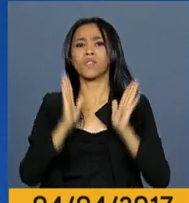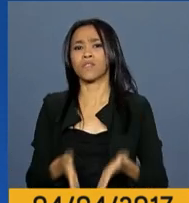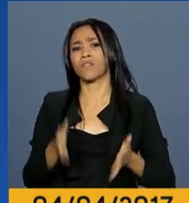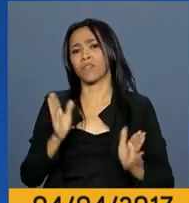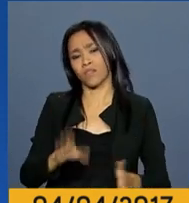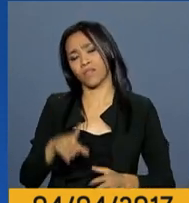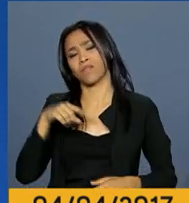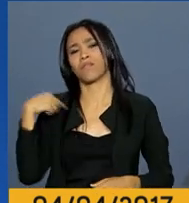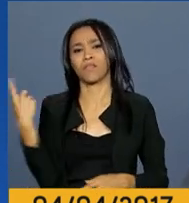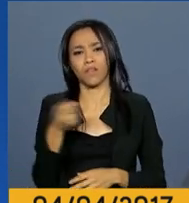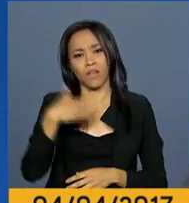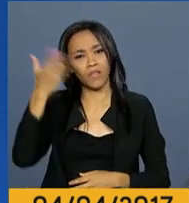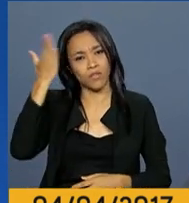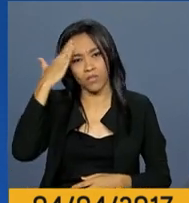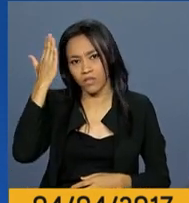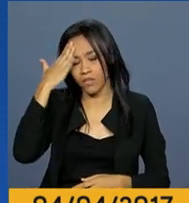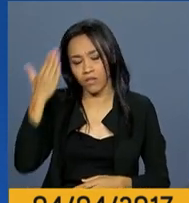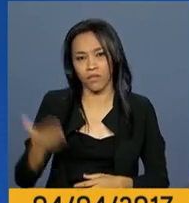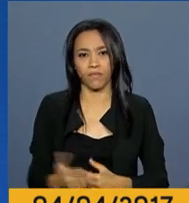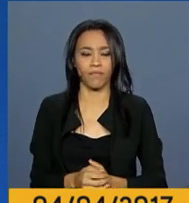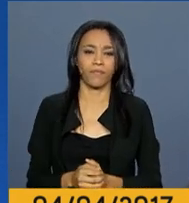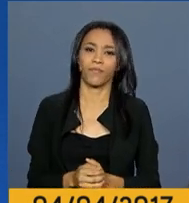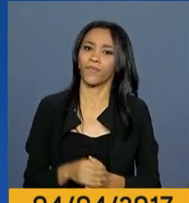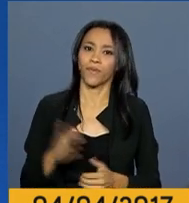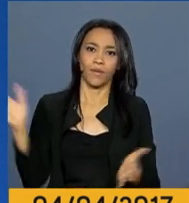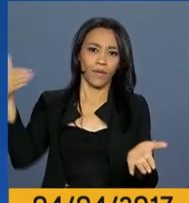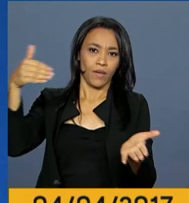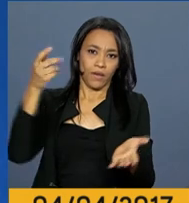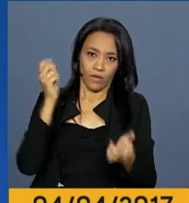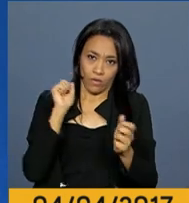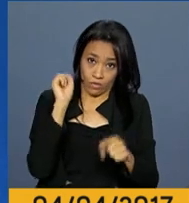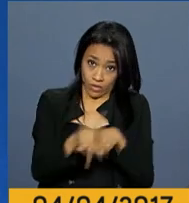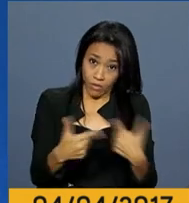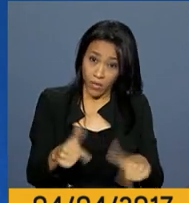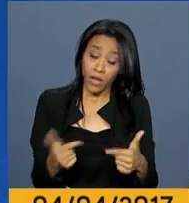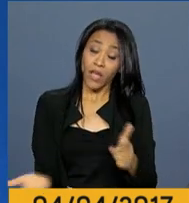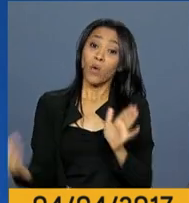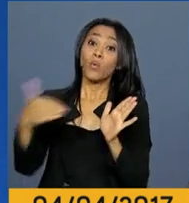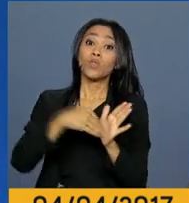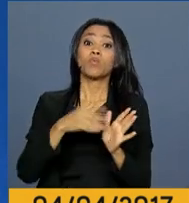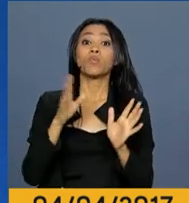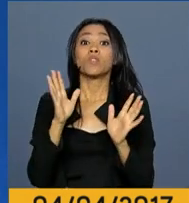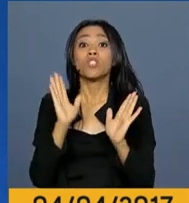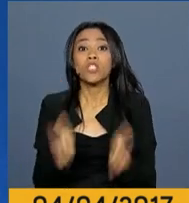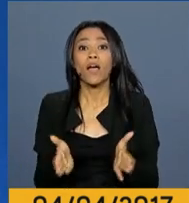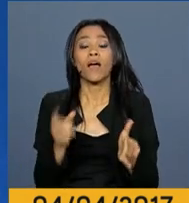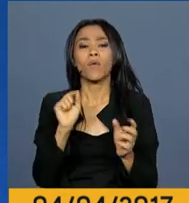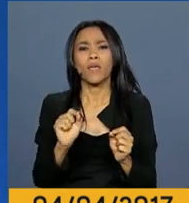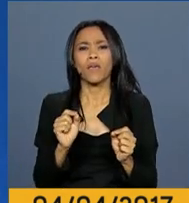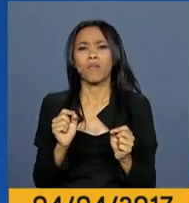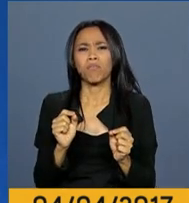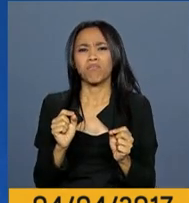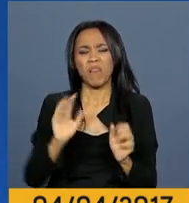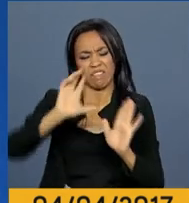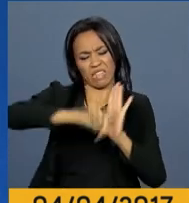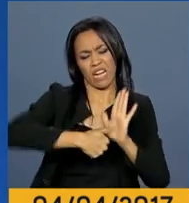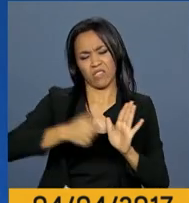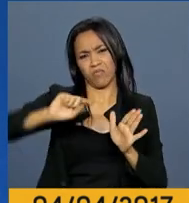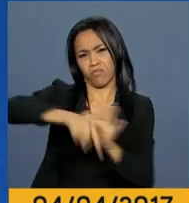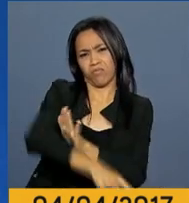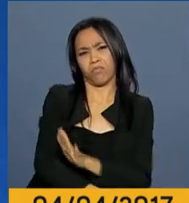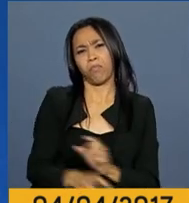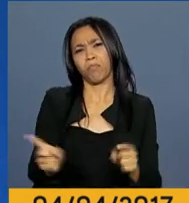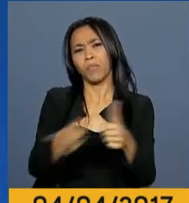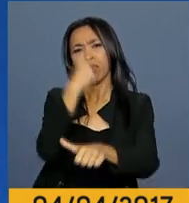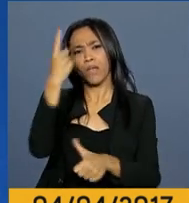senhores melhor que eu, que o emprego é o último indicador a reagir após recessões profundas. Primeiro, volta